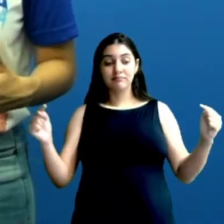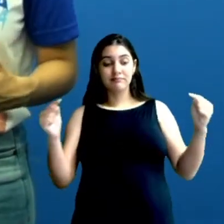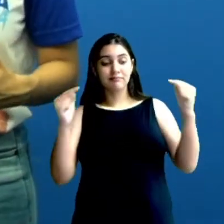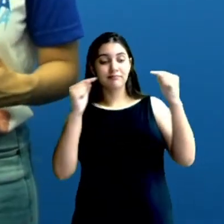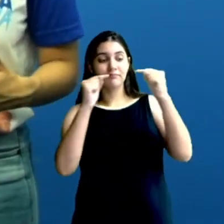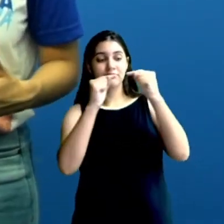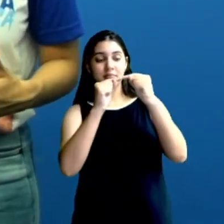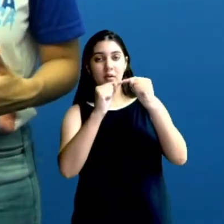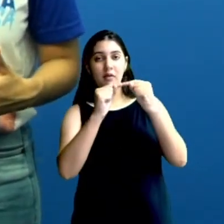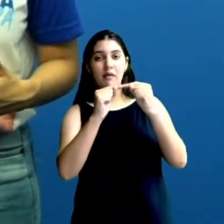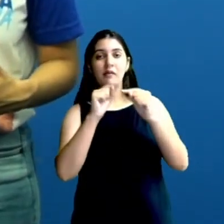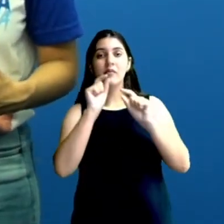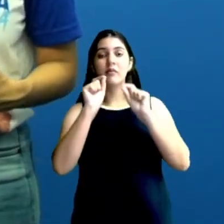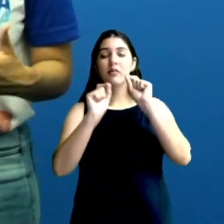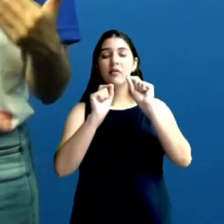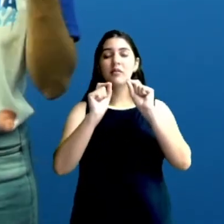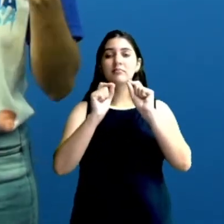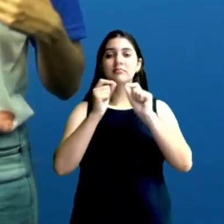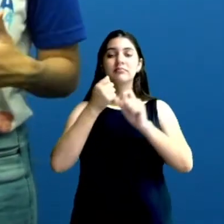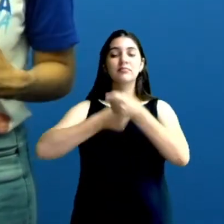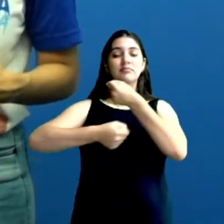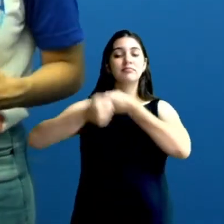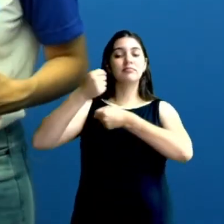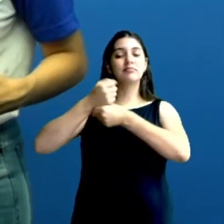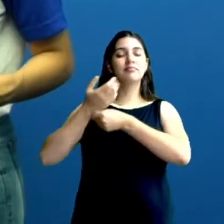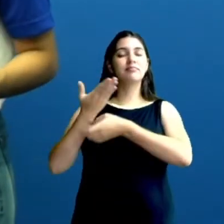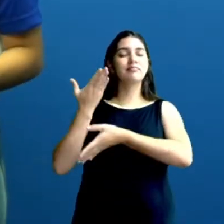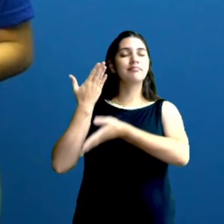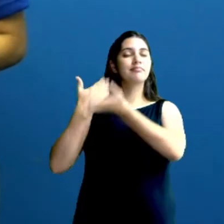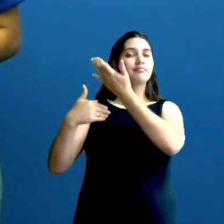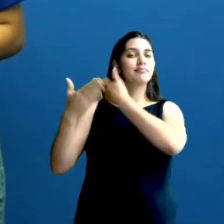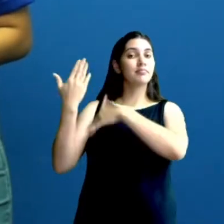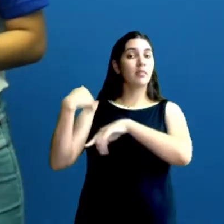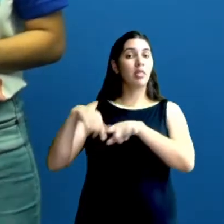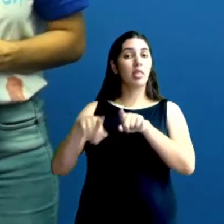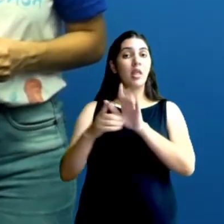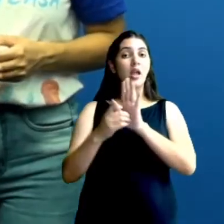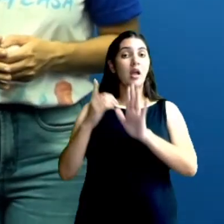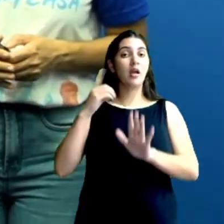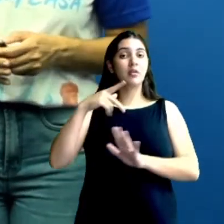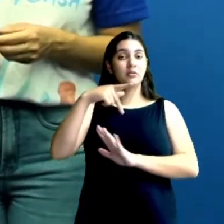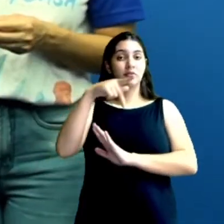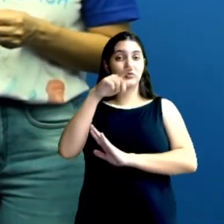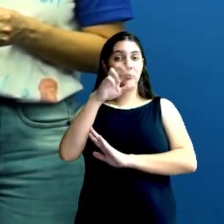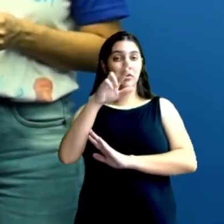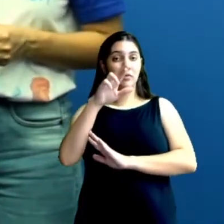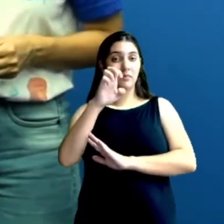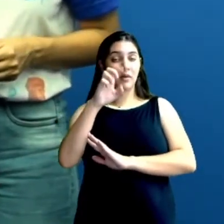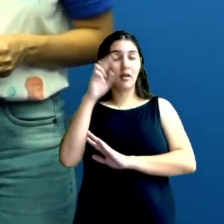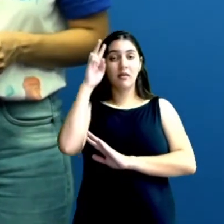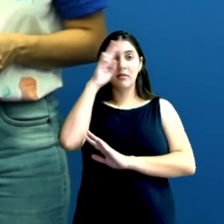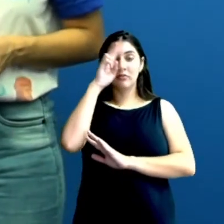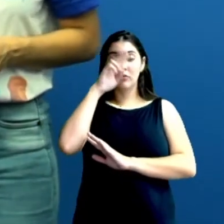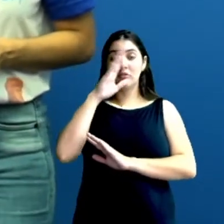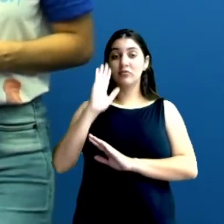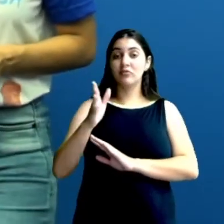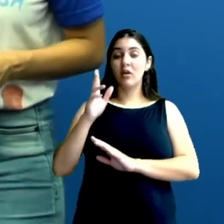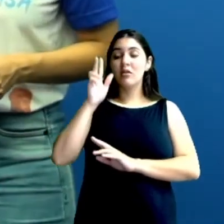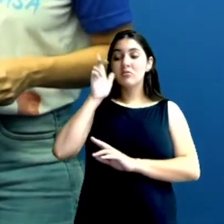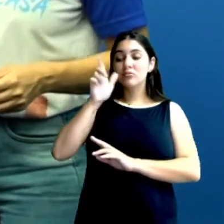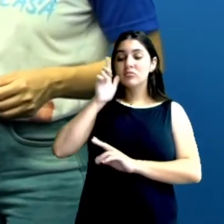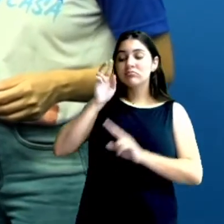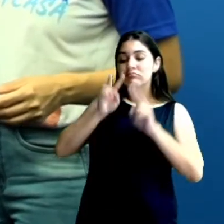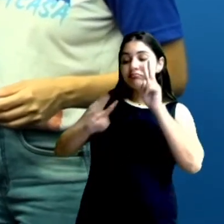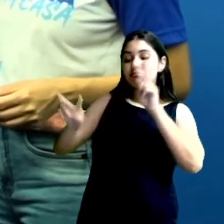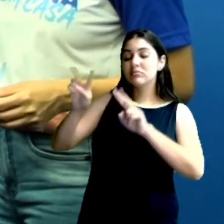origem muito tempo atrás. Desde a pré-história a gente já consegue observar isso,